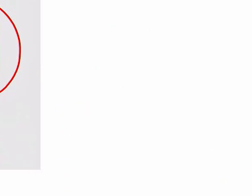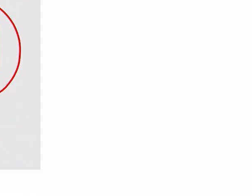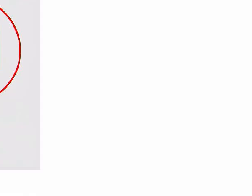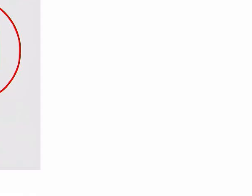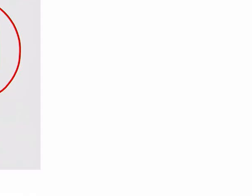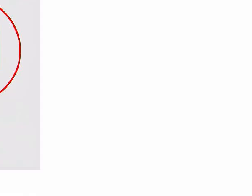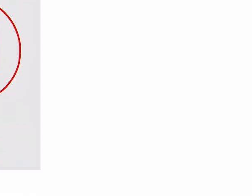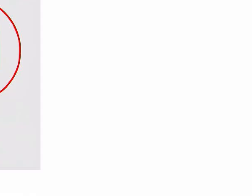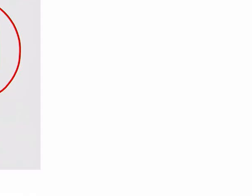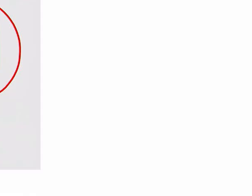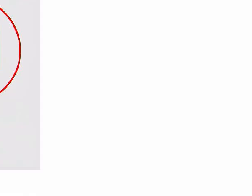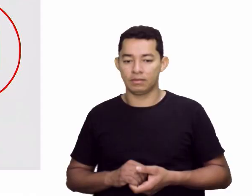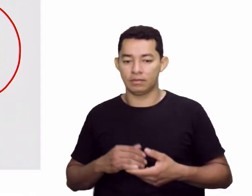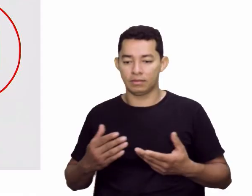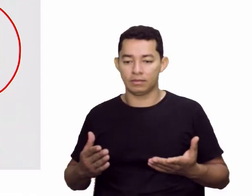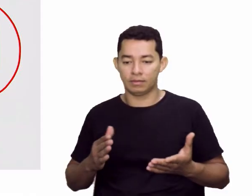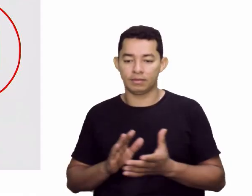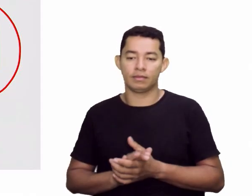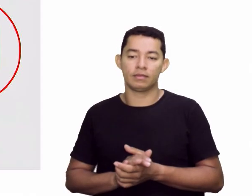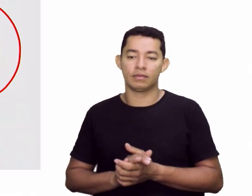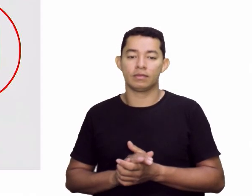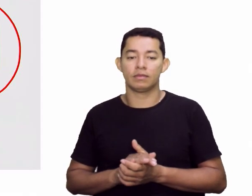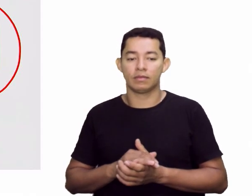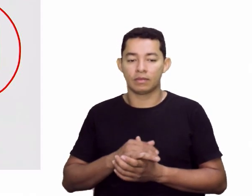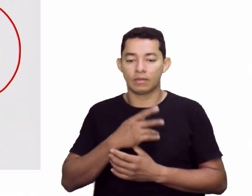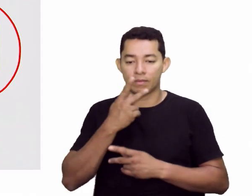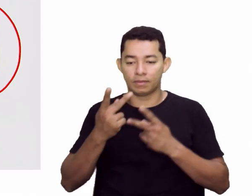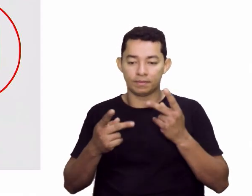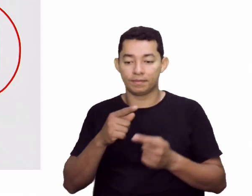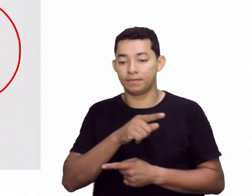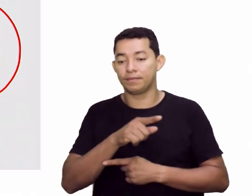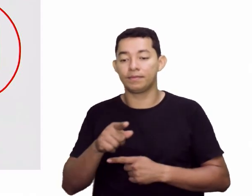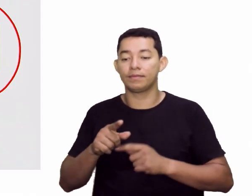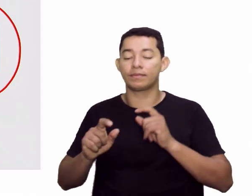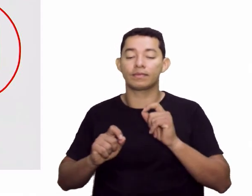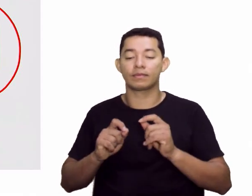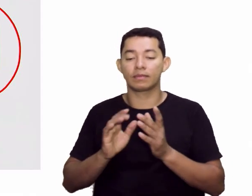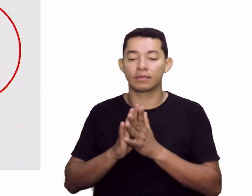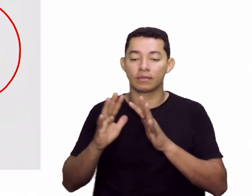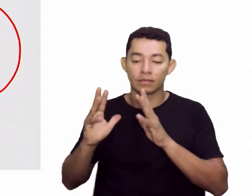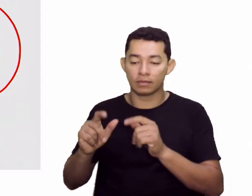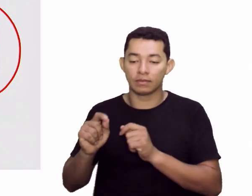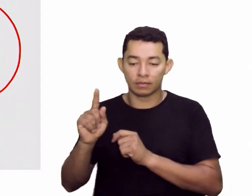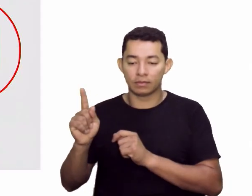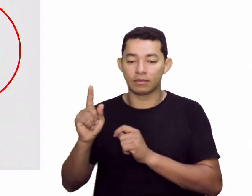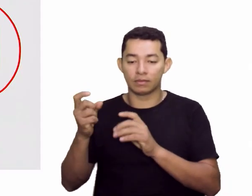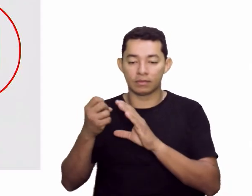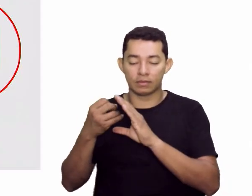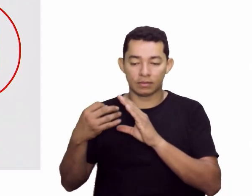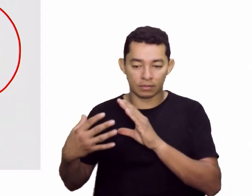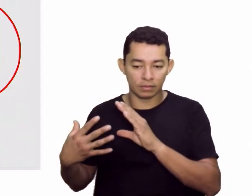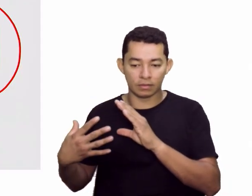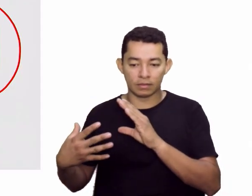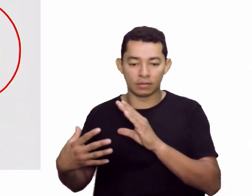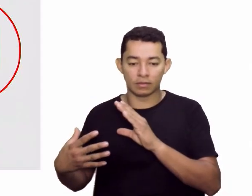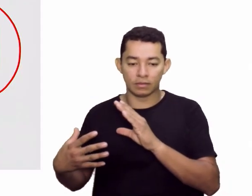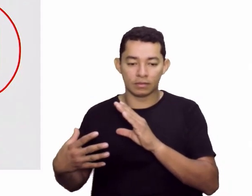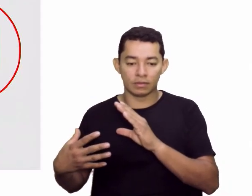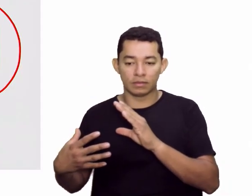palco, lá no teatro. Então, gente, como eu estava falando para vocês, todos esses elementos aí